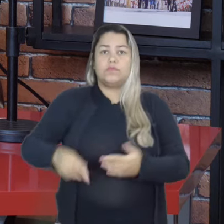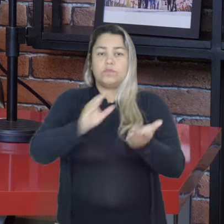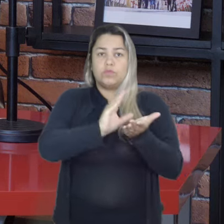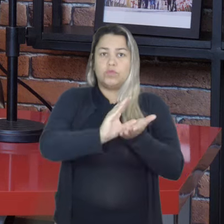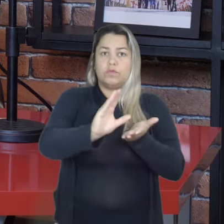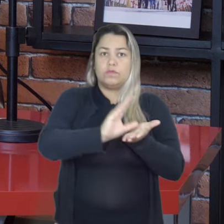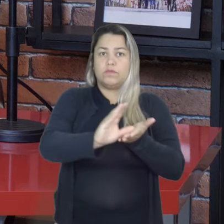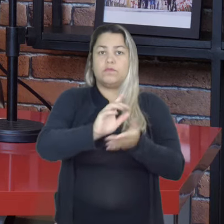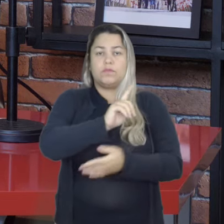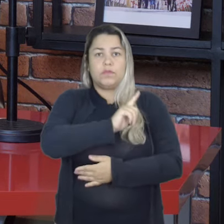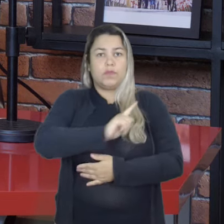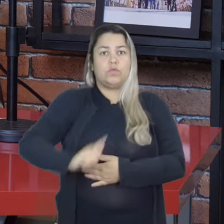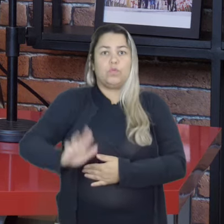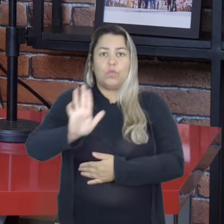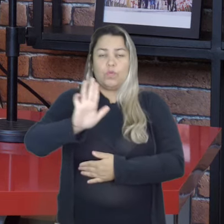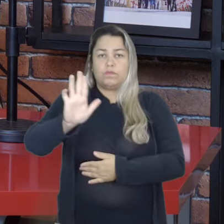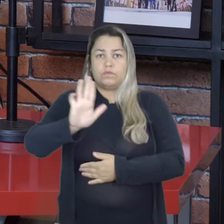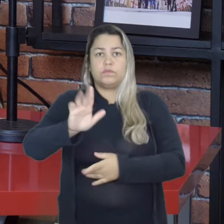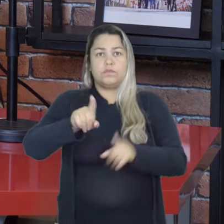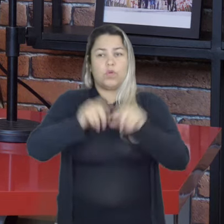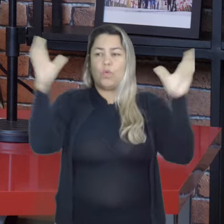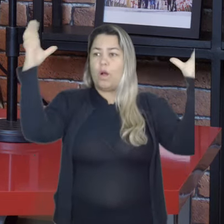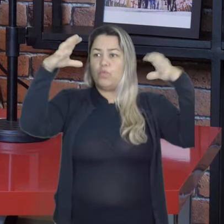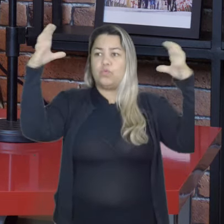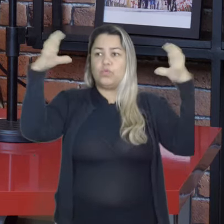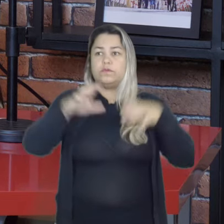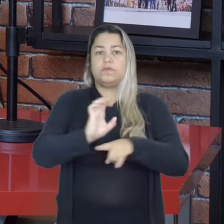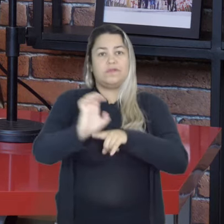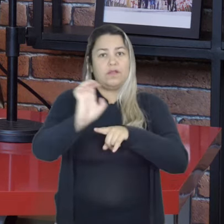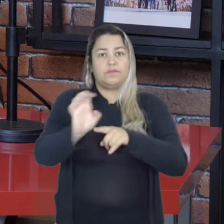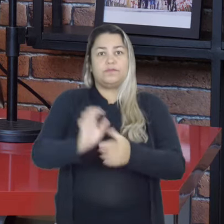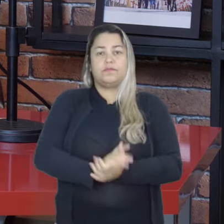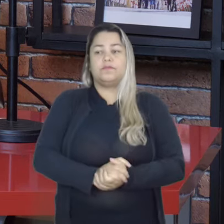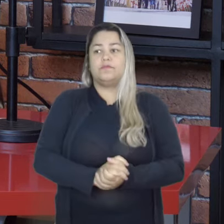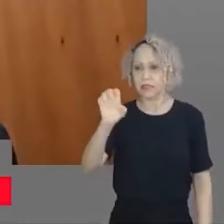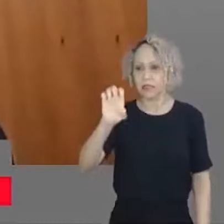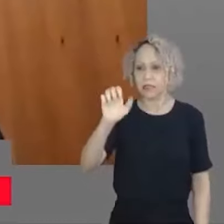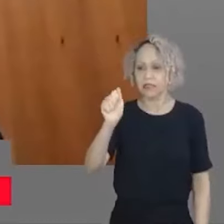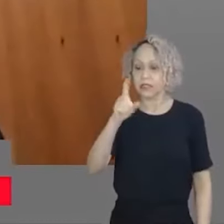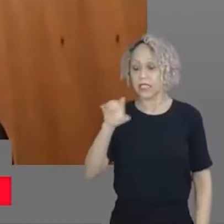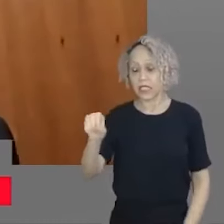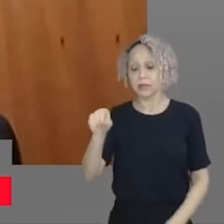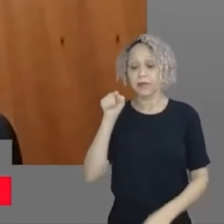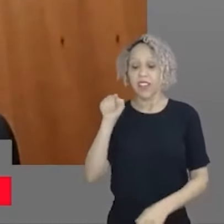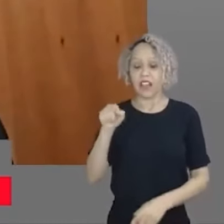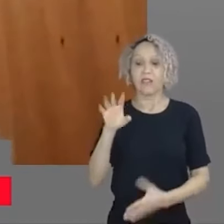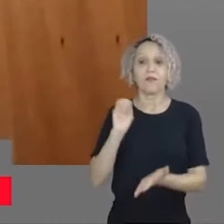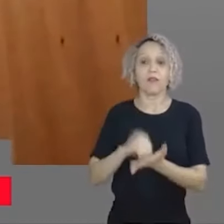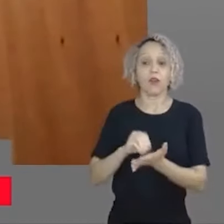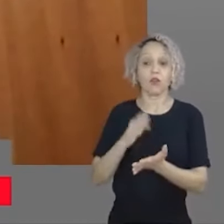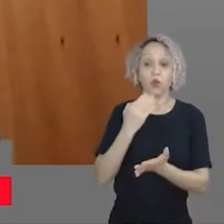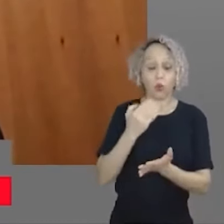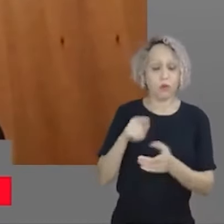ações de investimentos do governo Lula para atender os municípios atingidos por enchentes no estado. Nós chegamos pela Conab